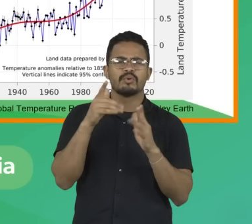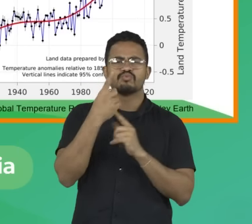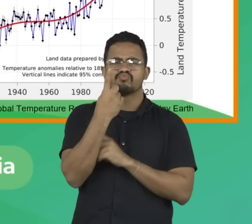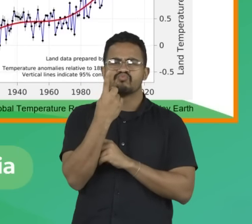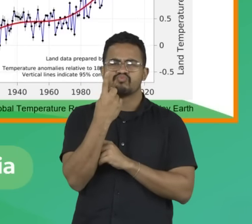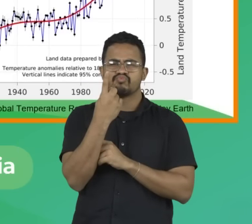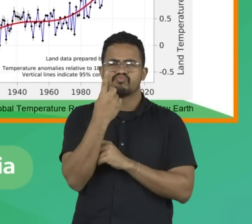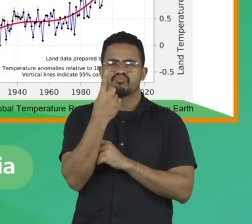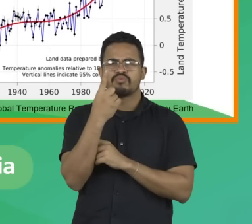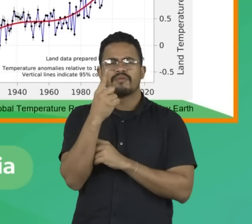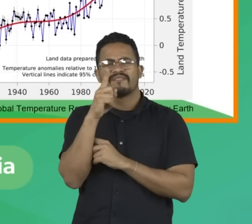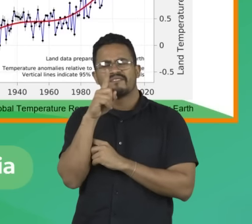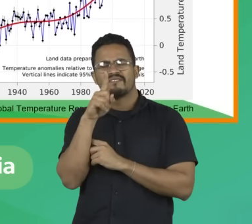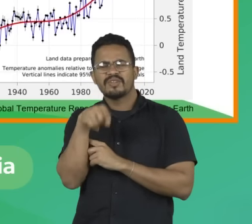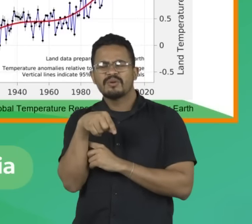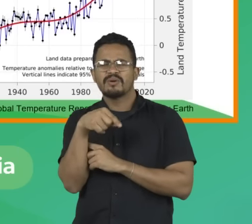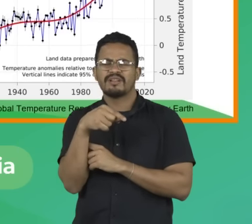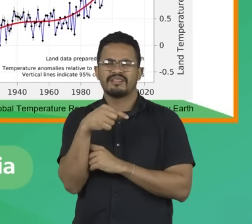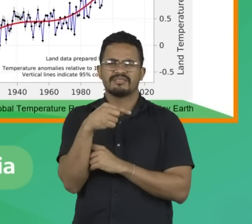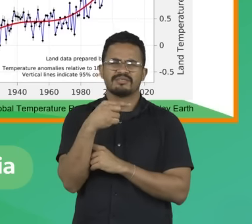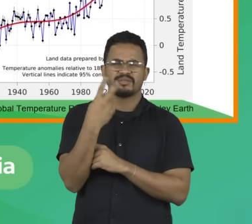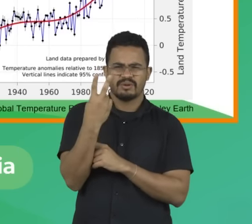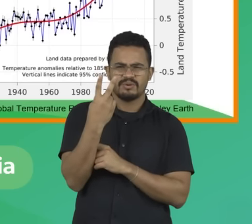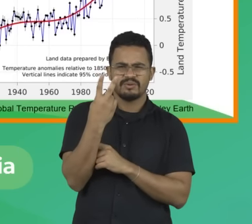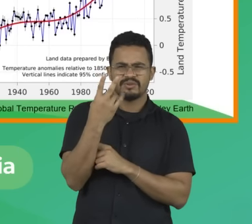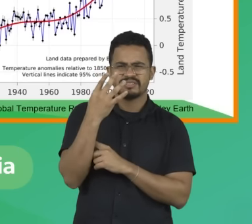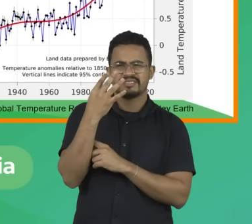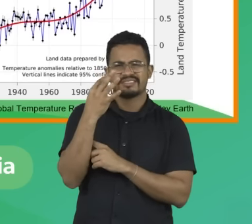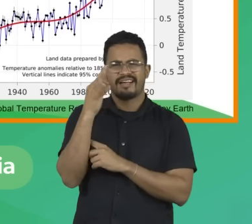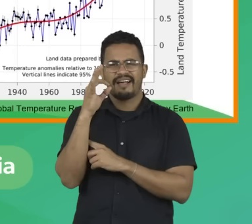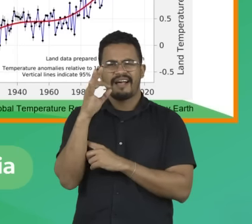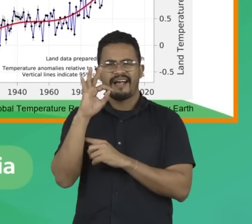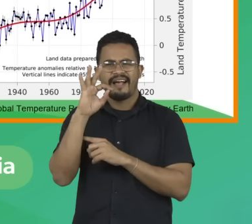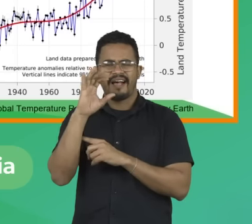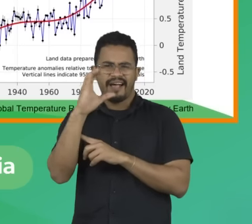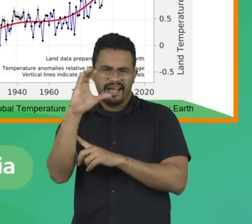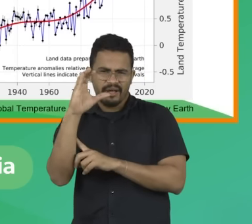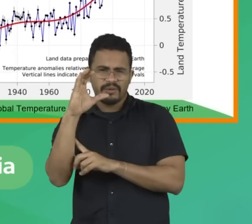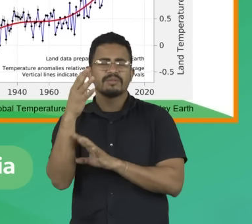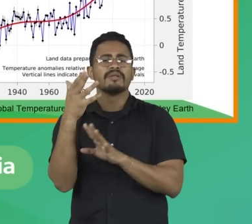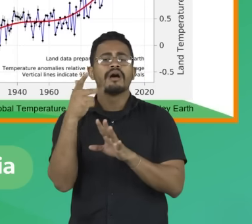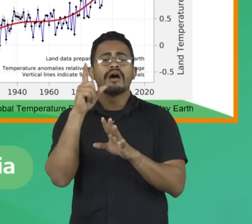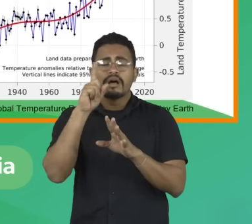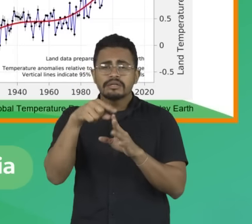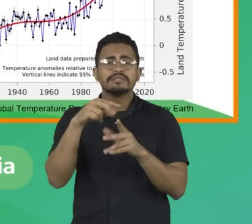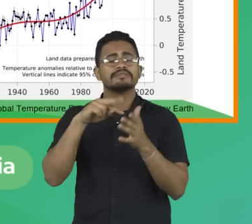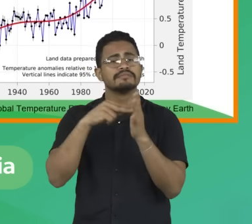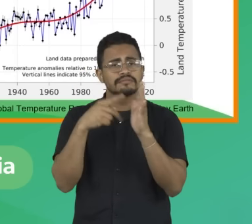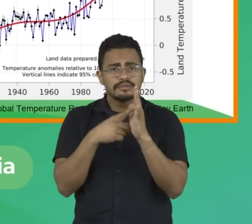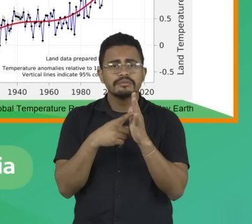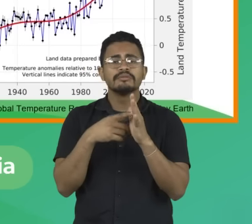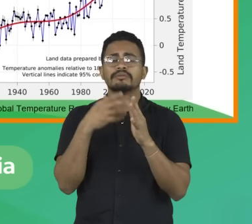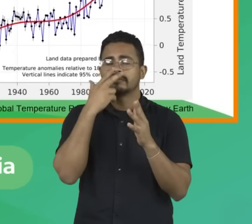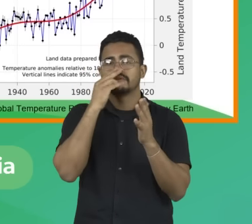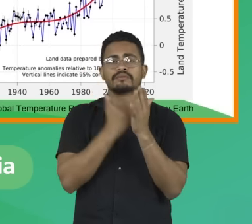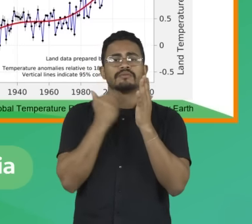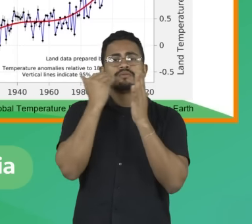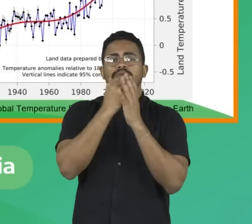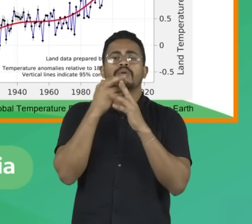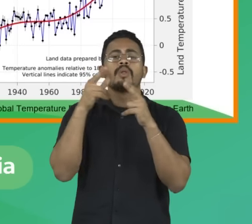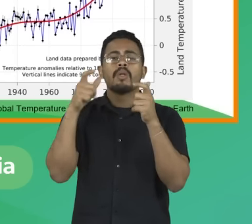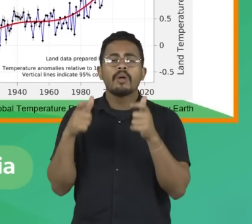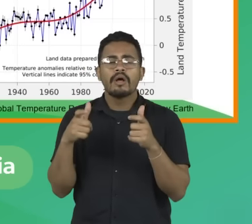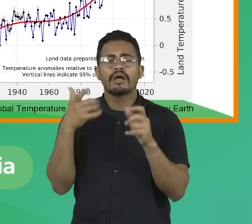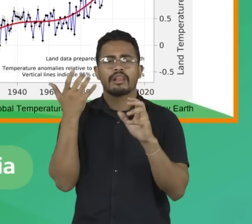grau a 2 graus de temperatura global. E essa variação numa média global significa variações muito mais intensas em zonas climáticas. Então você